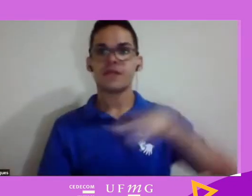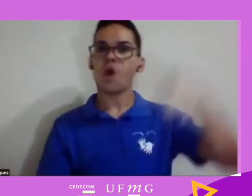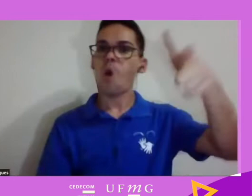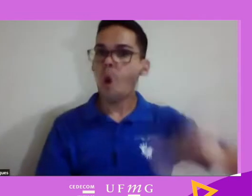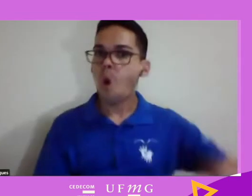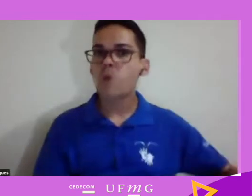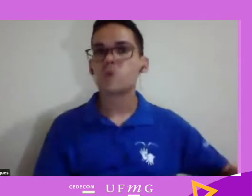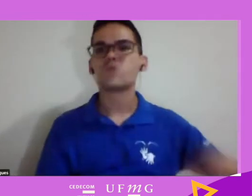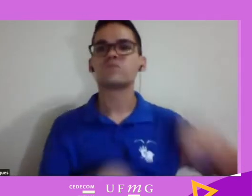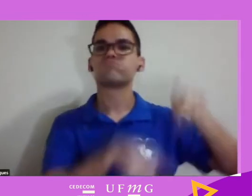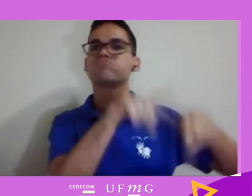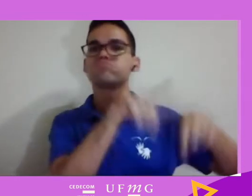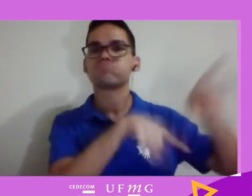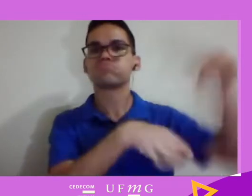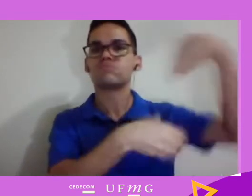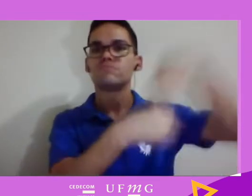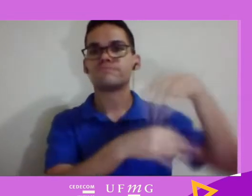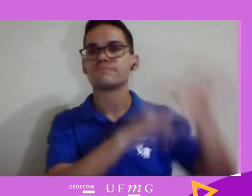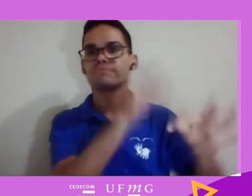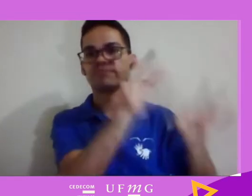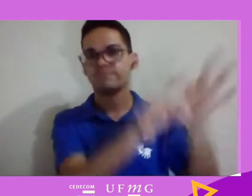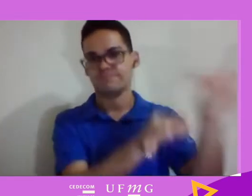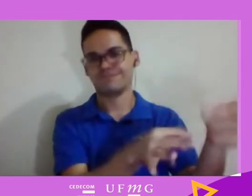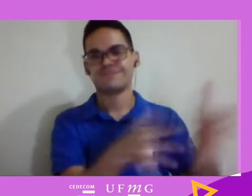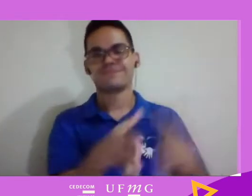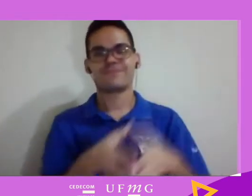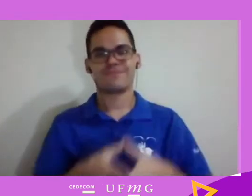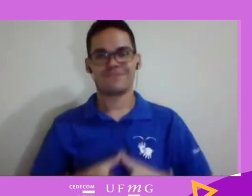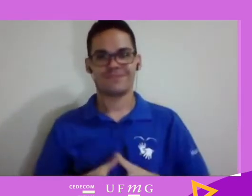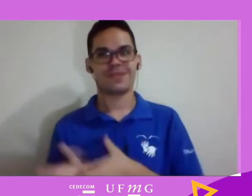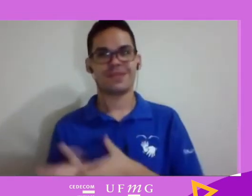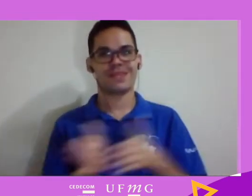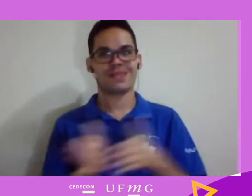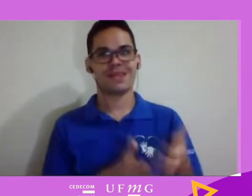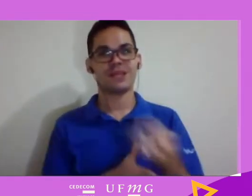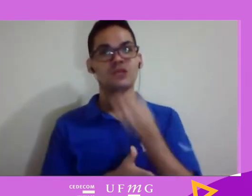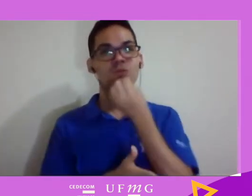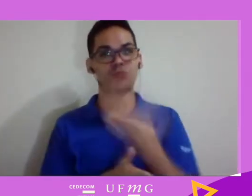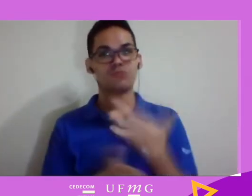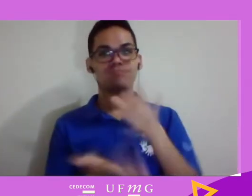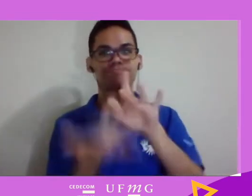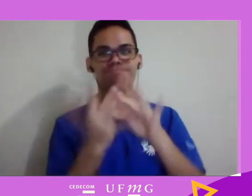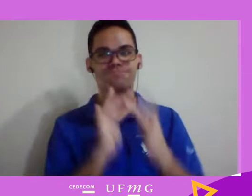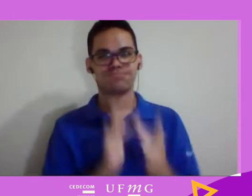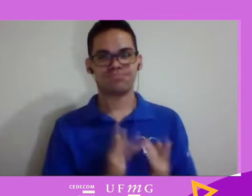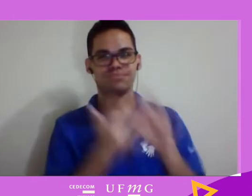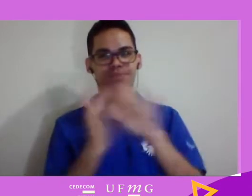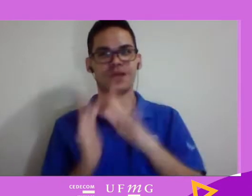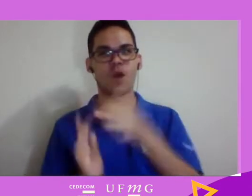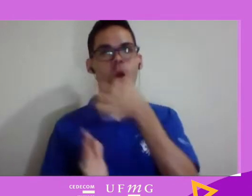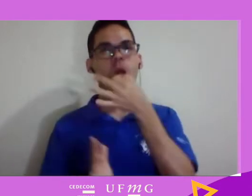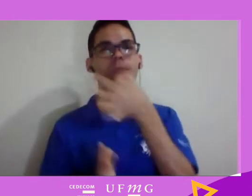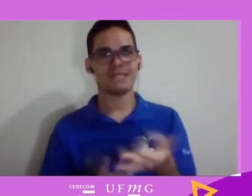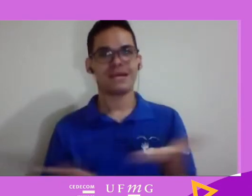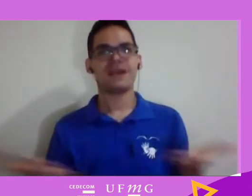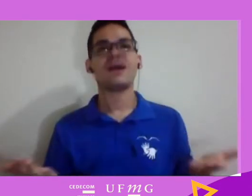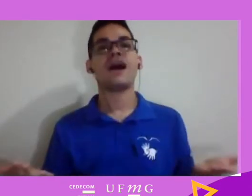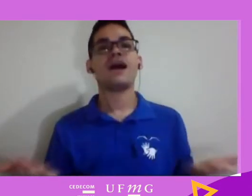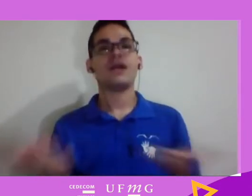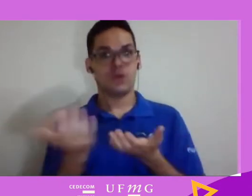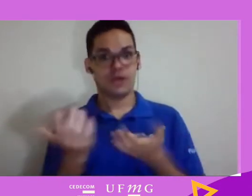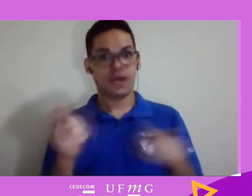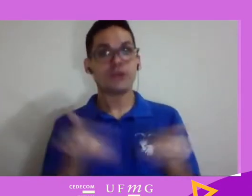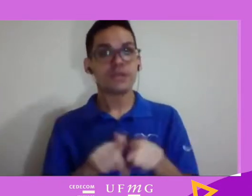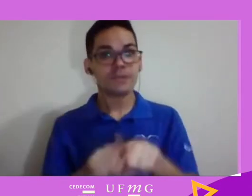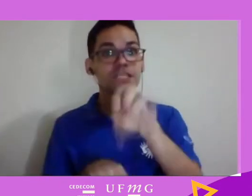E foi até bom você falar dessa questão da interatividade com os comentários, porque eu também gostaria de ressaltar isso, gente. Quem quiser perguntar, é só comentar aí que a gente vai